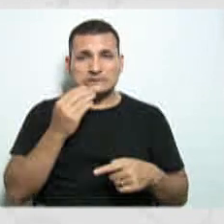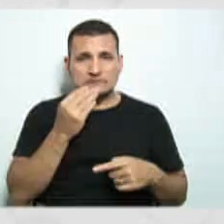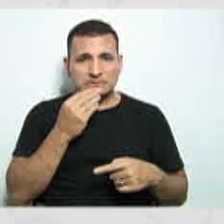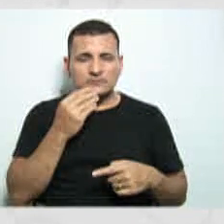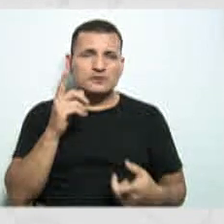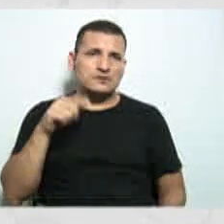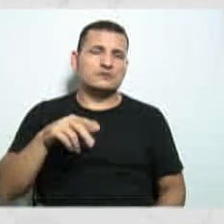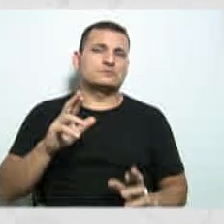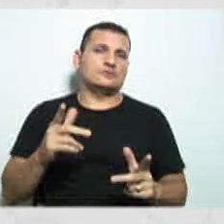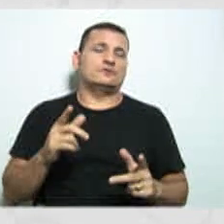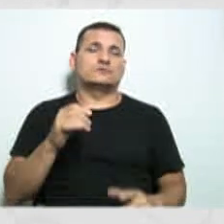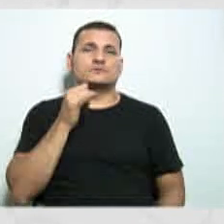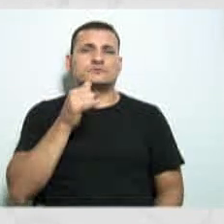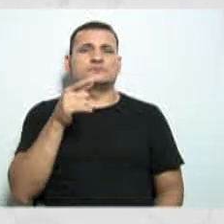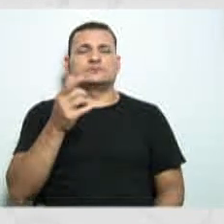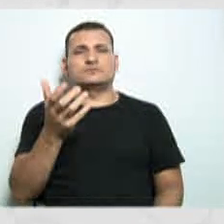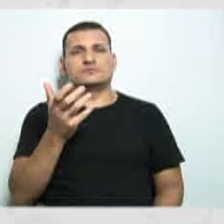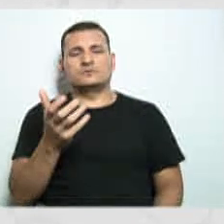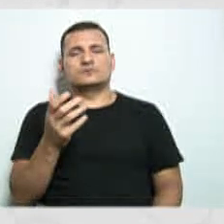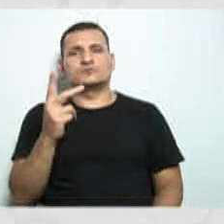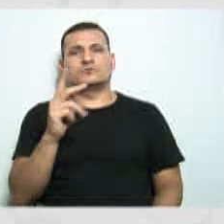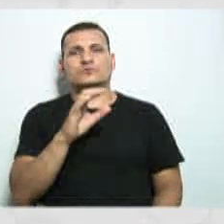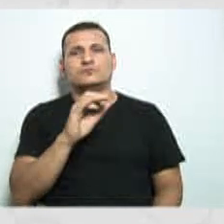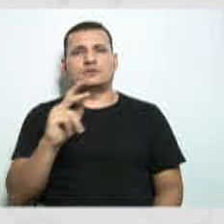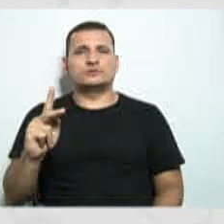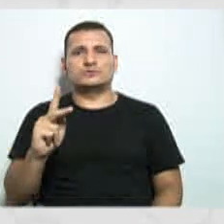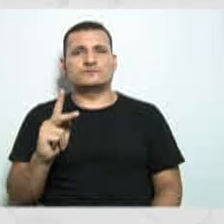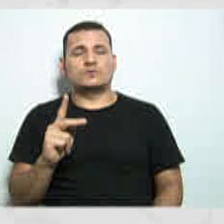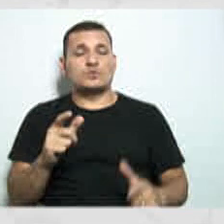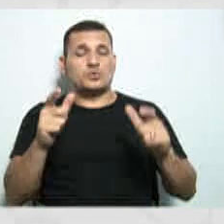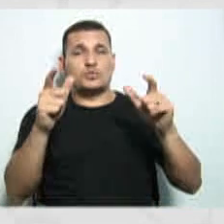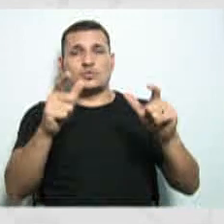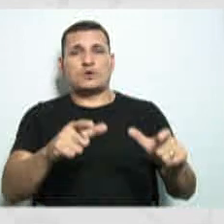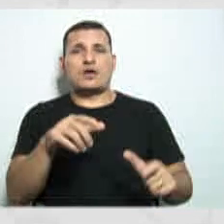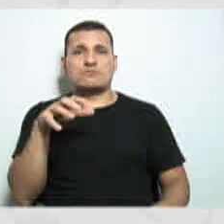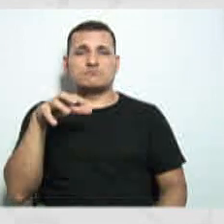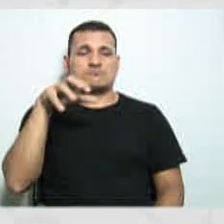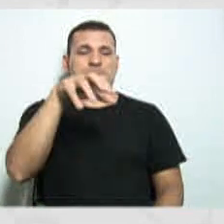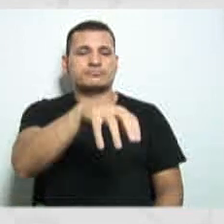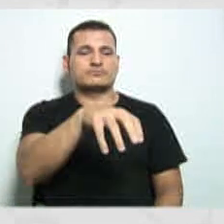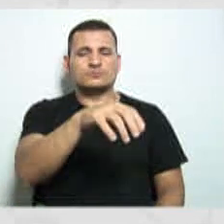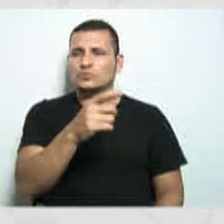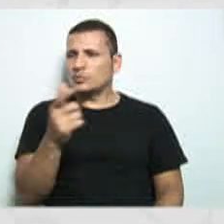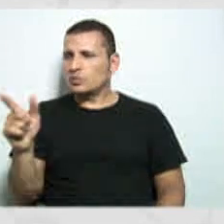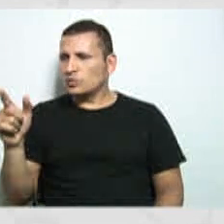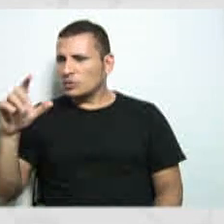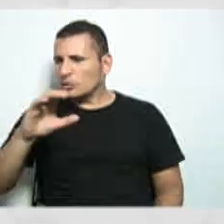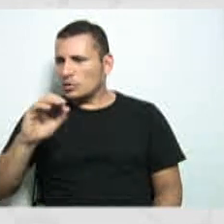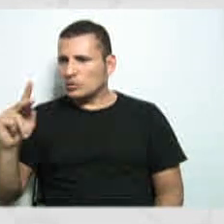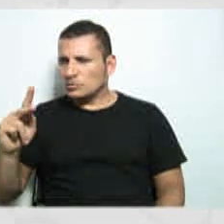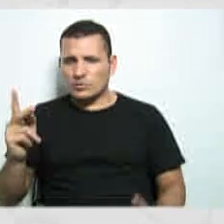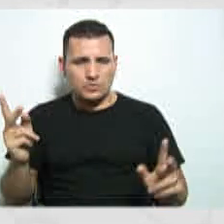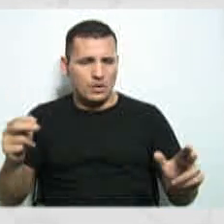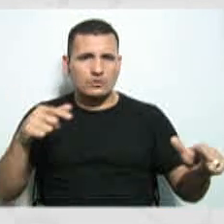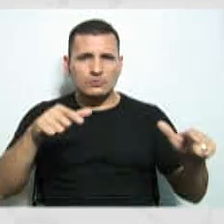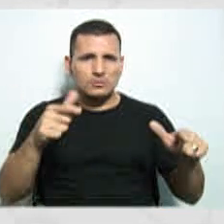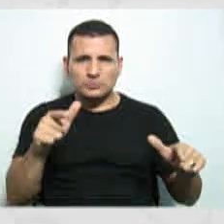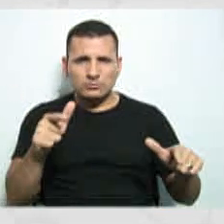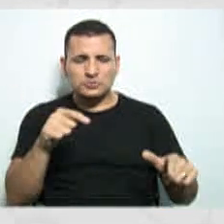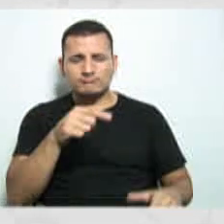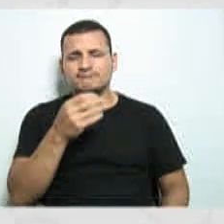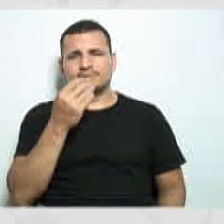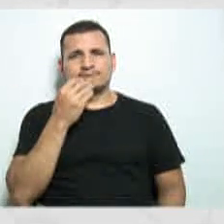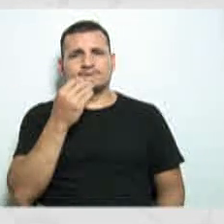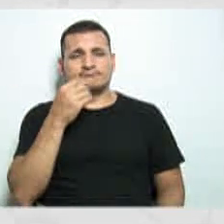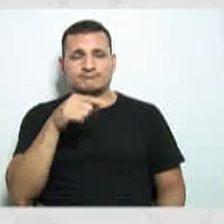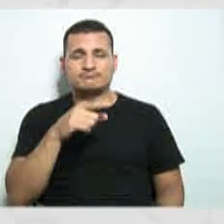quer colocar a sua cooperativa em um local onde quase não tem ou não tem nenhuma outra que vai oferecer o mesmo serviço que você, é uma grande